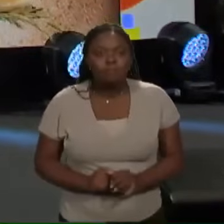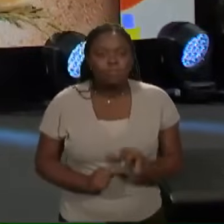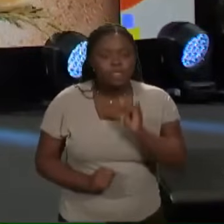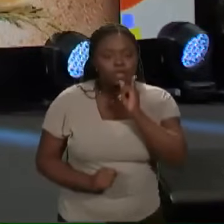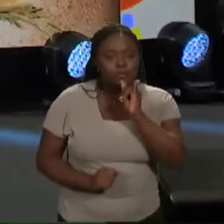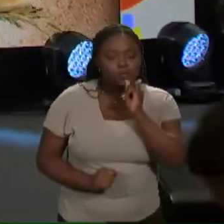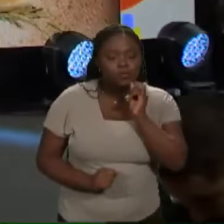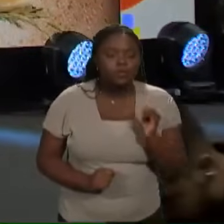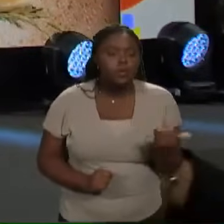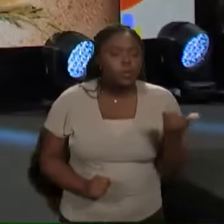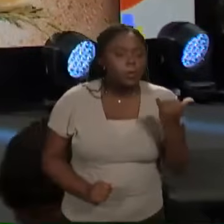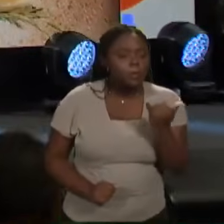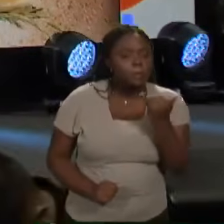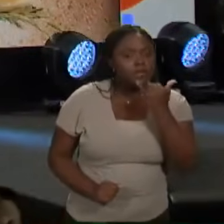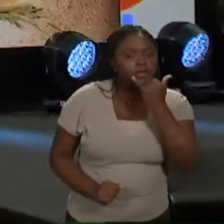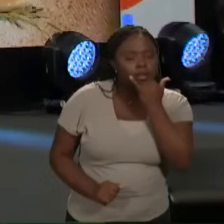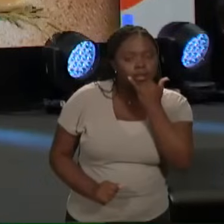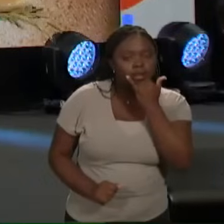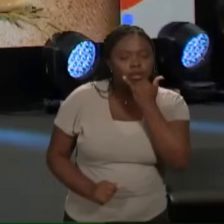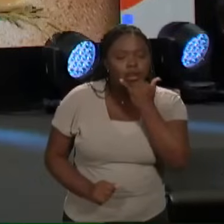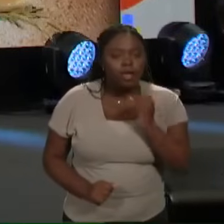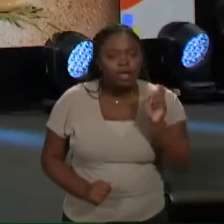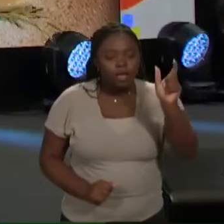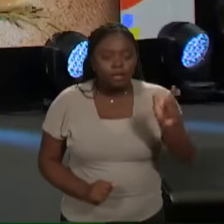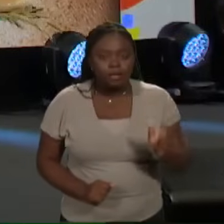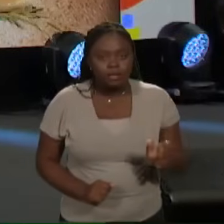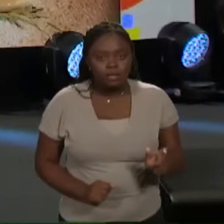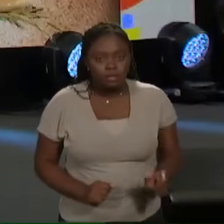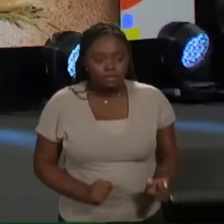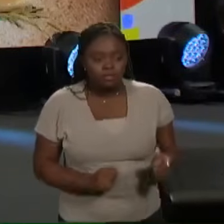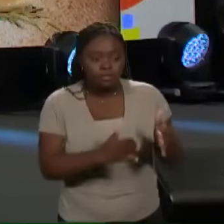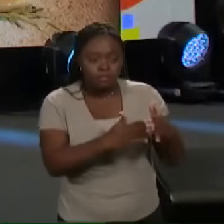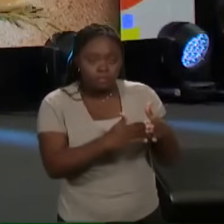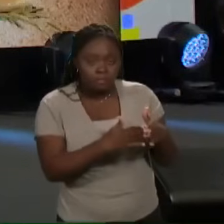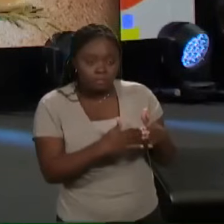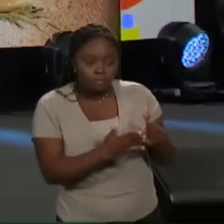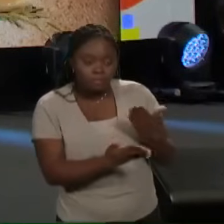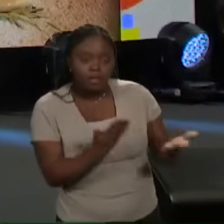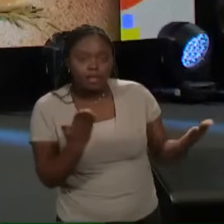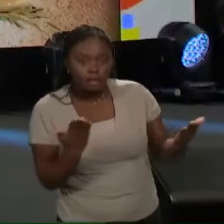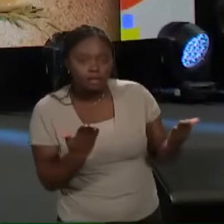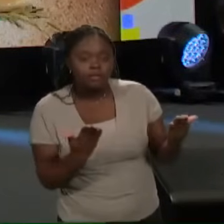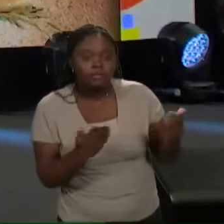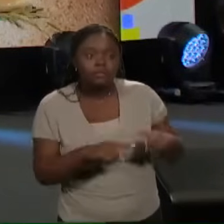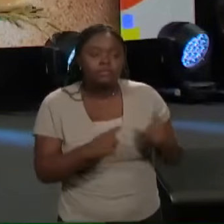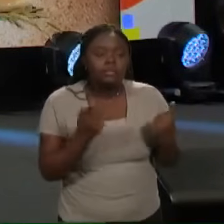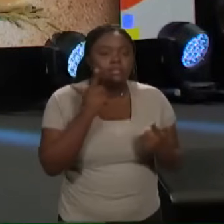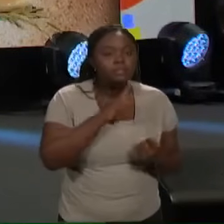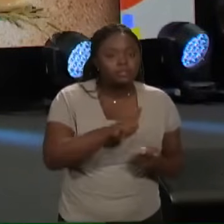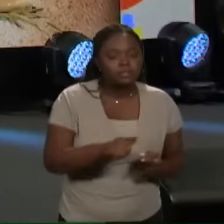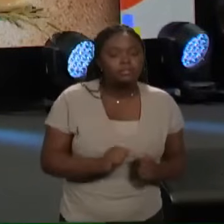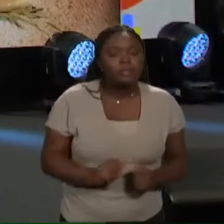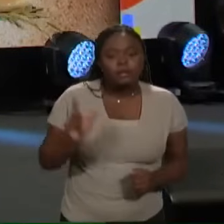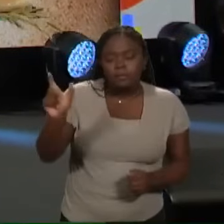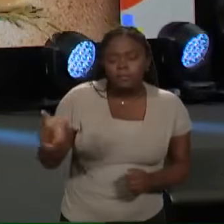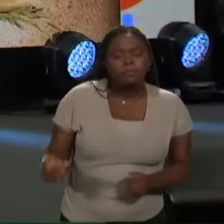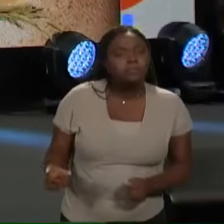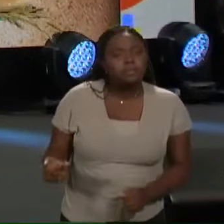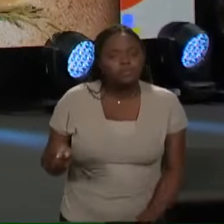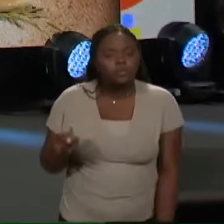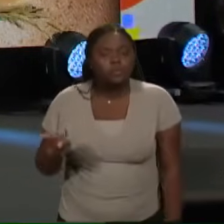braço do perdão, ganha quem perde. E perde quem ganha. Quem fica com a razão,